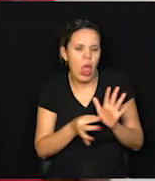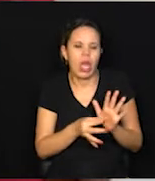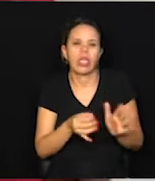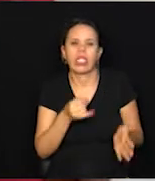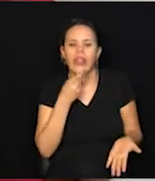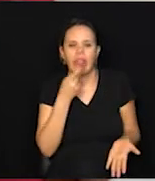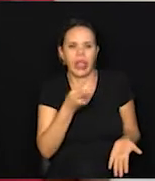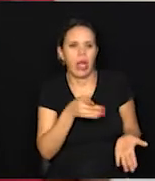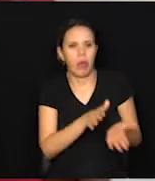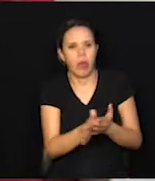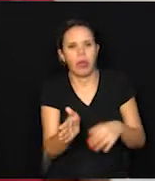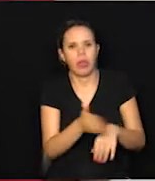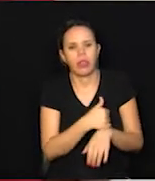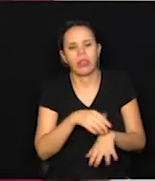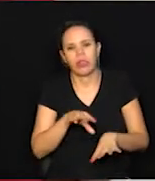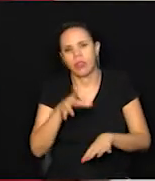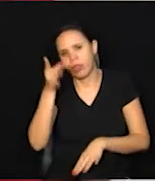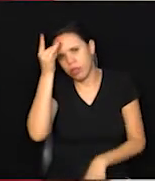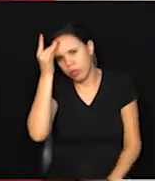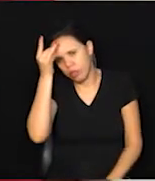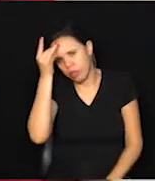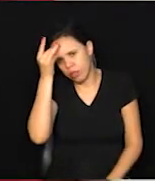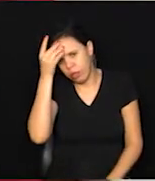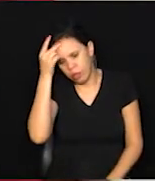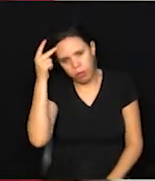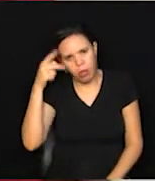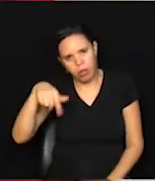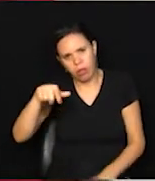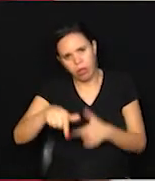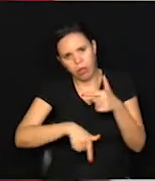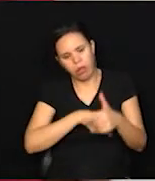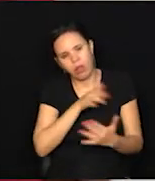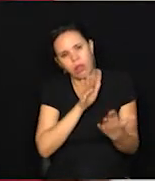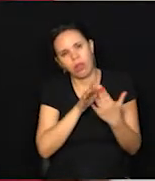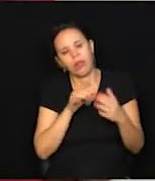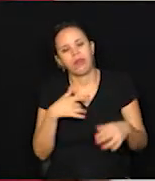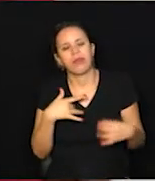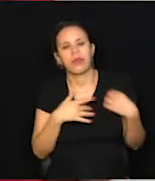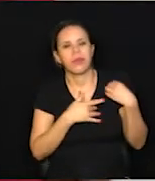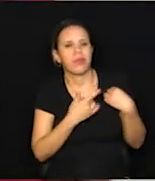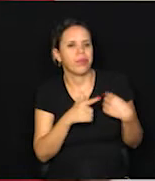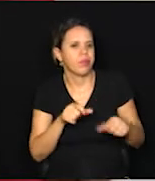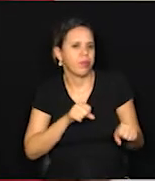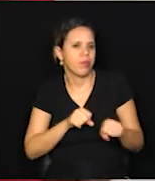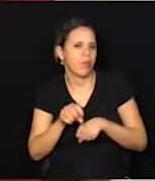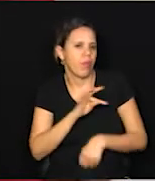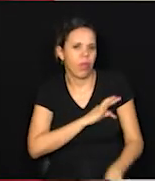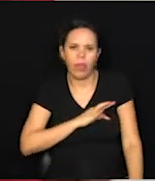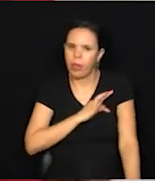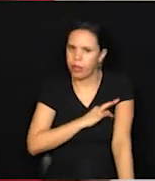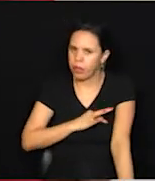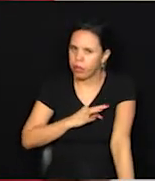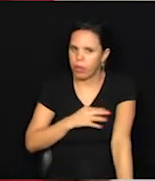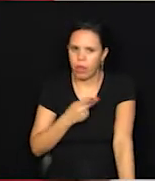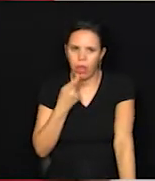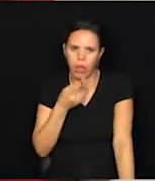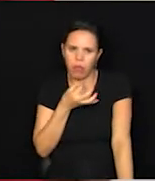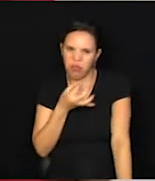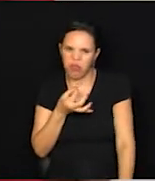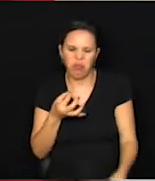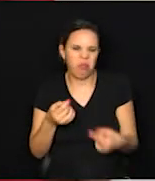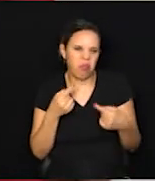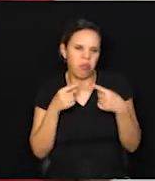fosse publicado e absorvido por pessoas que estão na linha, na ponta, e que não têm a formação técnica para poder, muitas vezes,